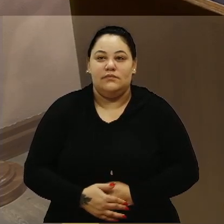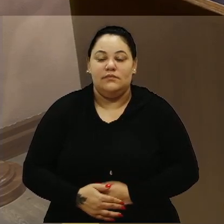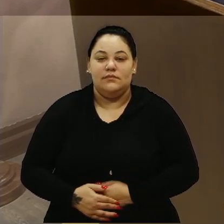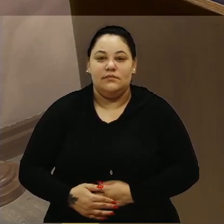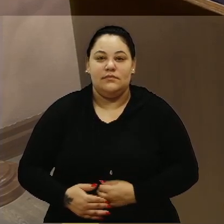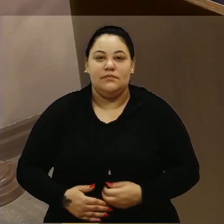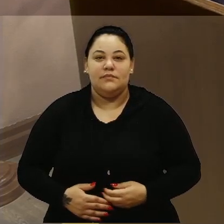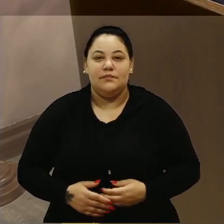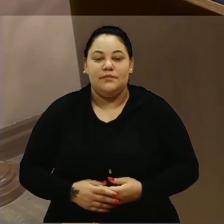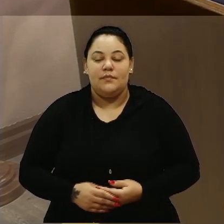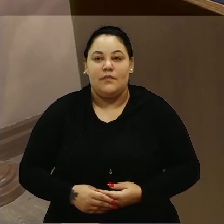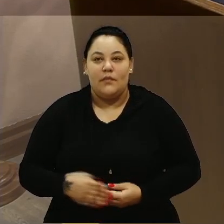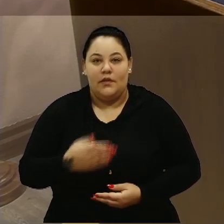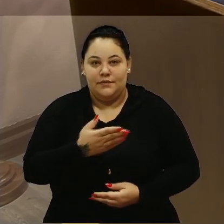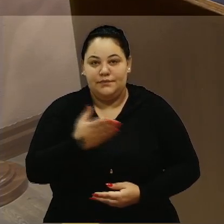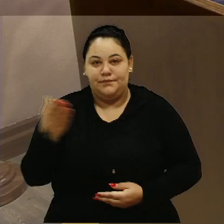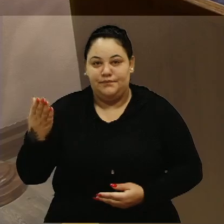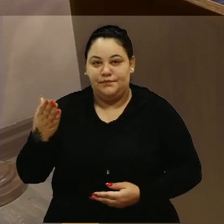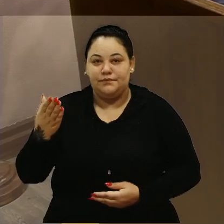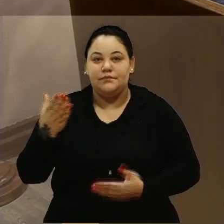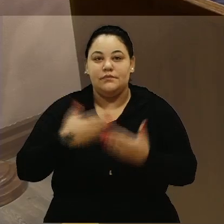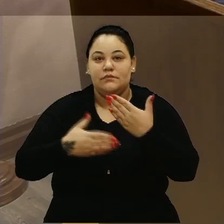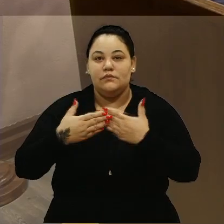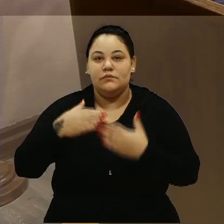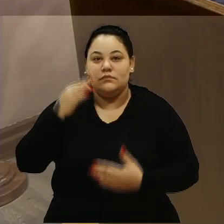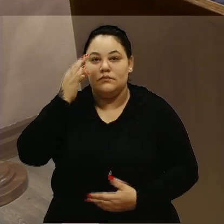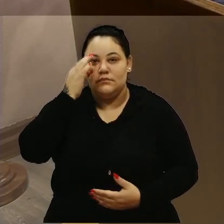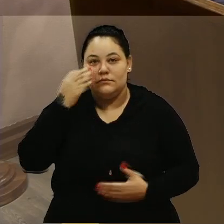Senhoras e senhores vereadores,